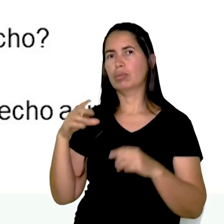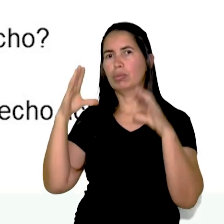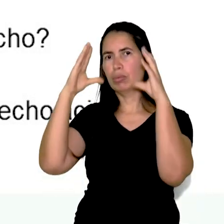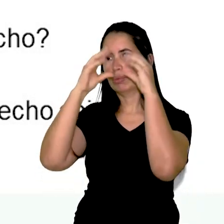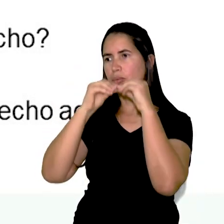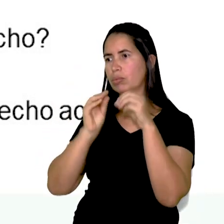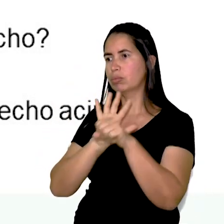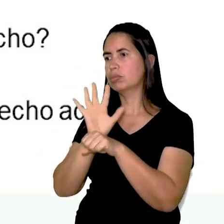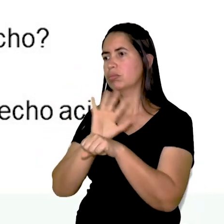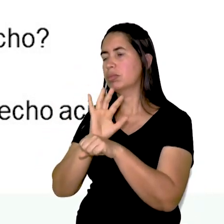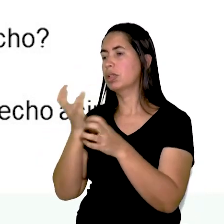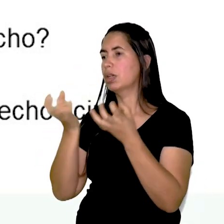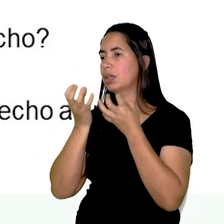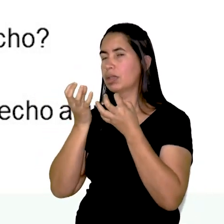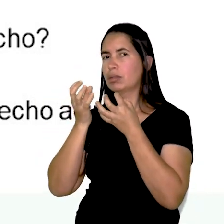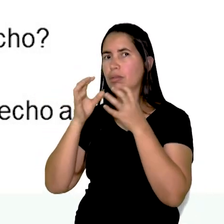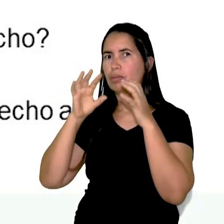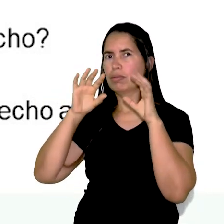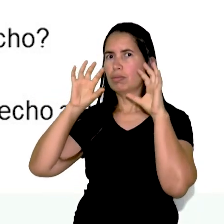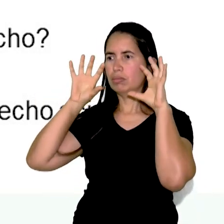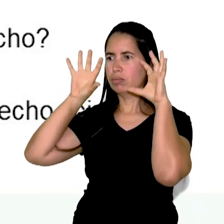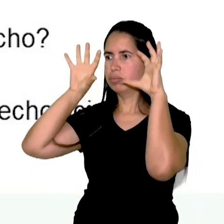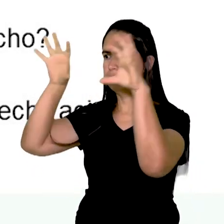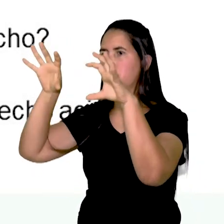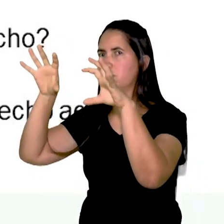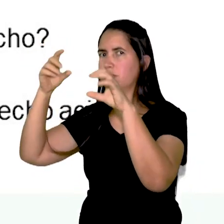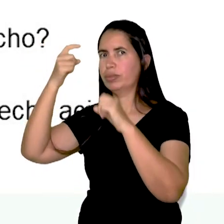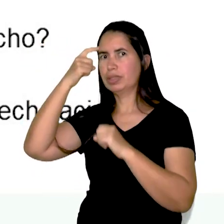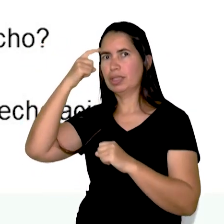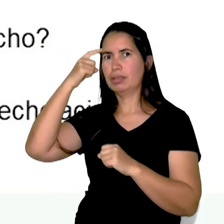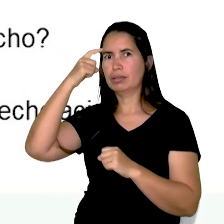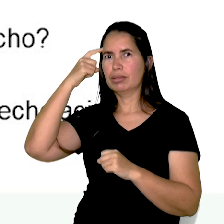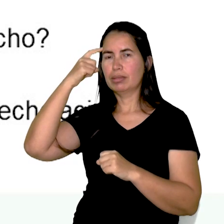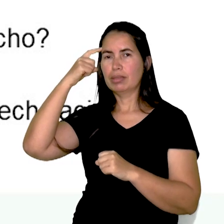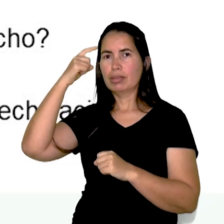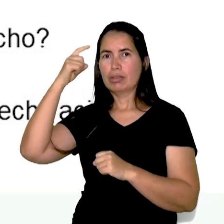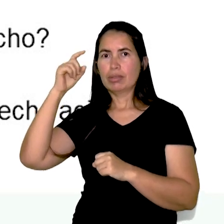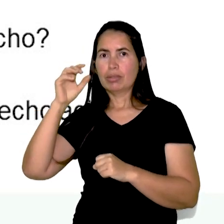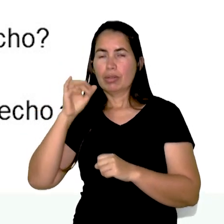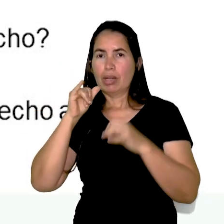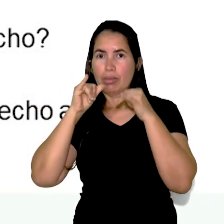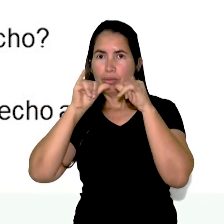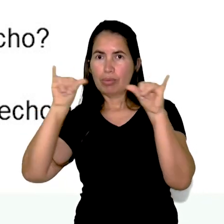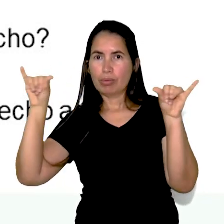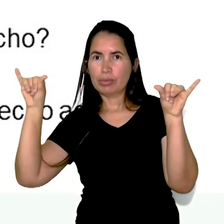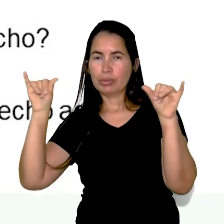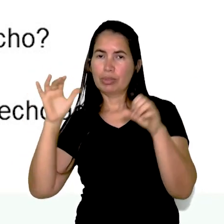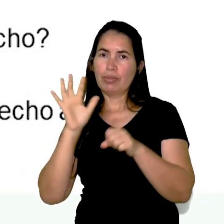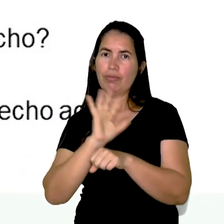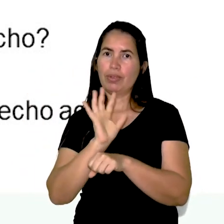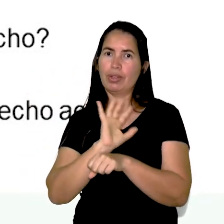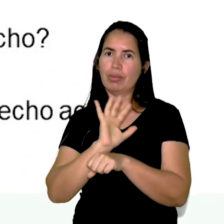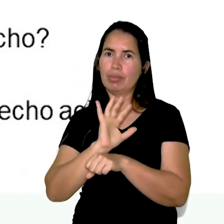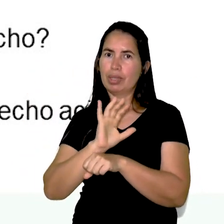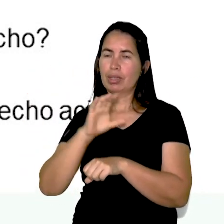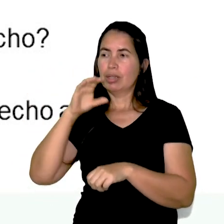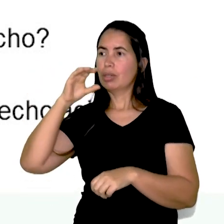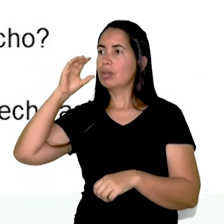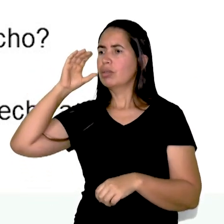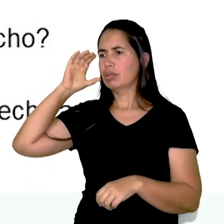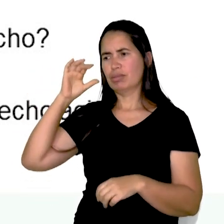cinema, querendo pregar susto, pensaram que eu fosse um anúncio de filme de ficção.